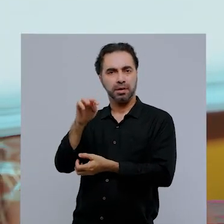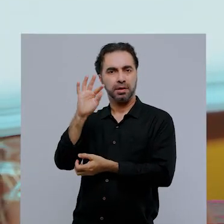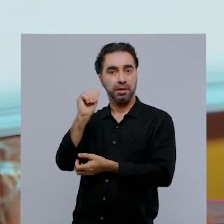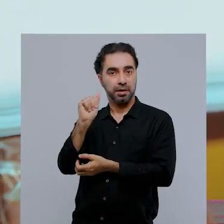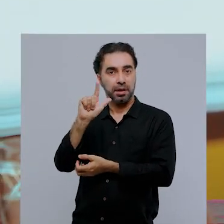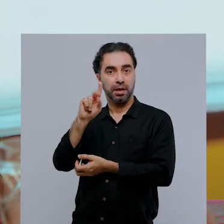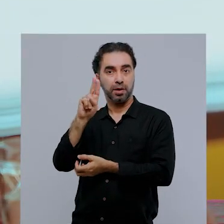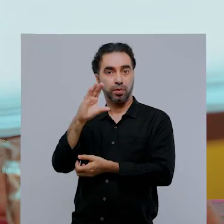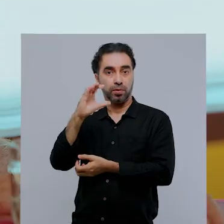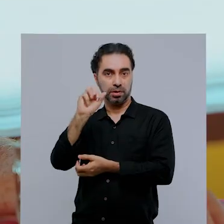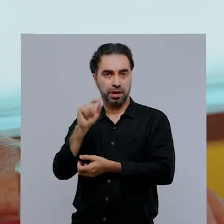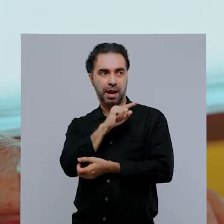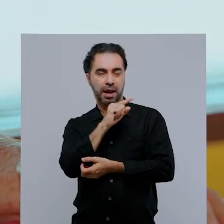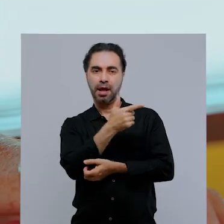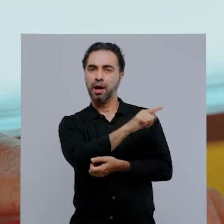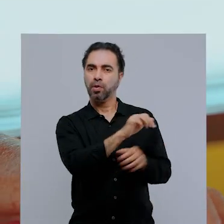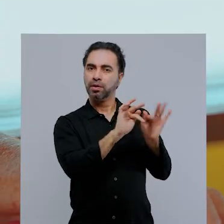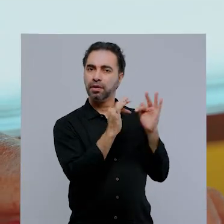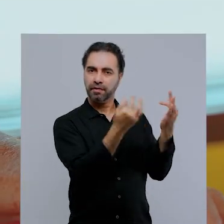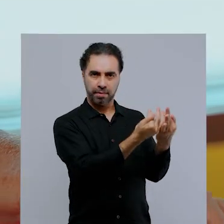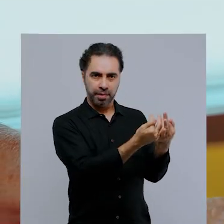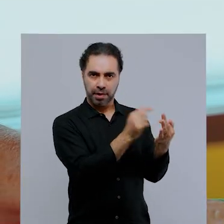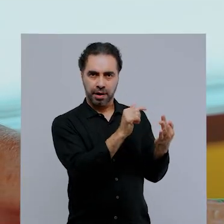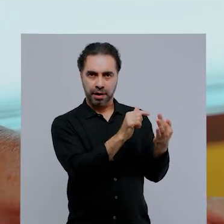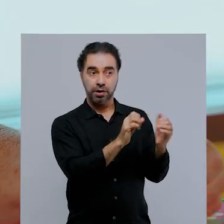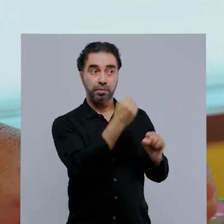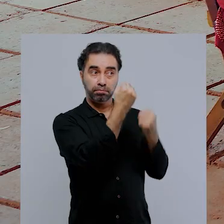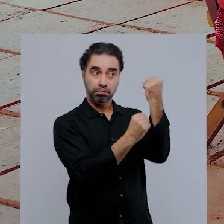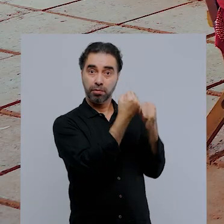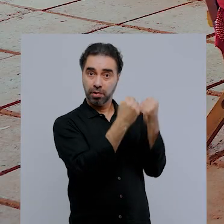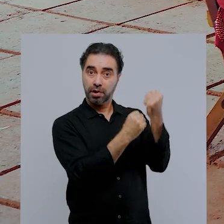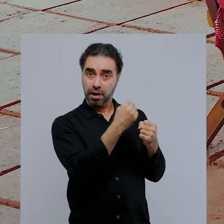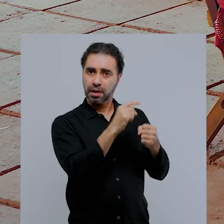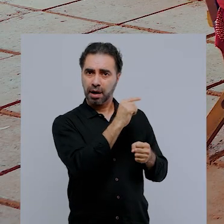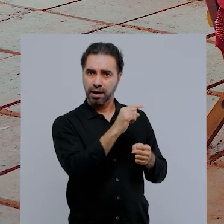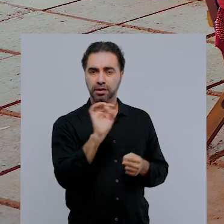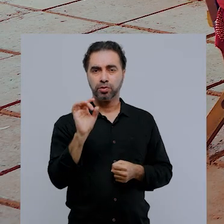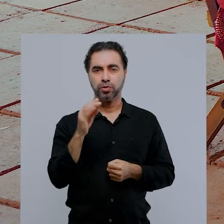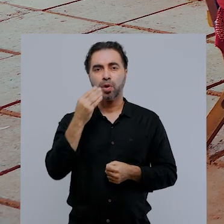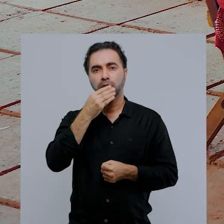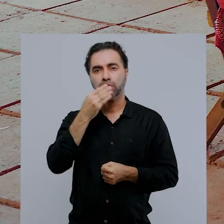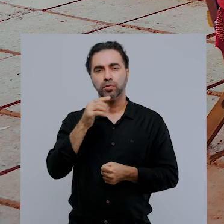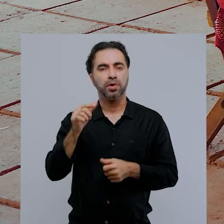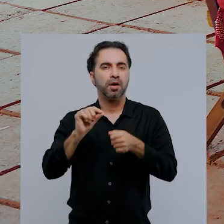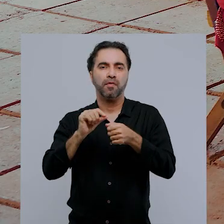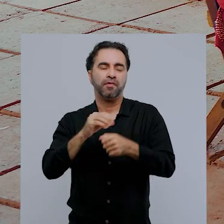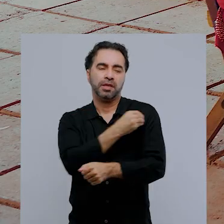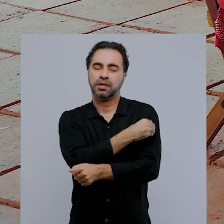dos Versuti, né? E tinha usina lá onde tinha o chiminé. Era usina só de açúcar, não fazia